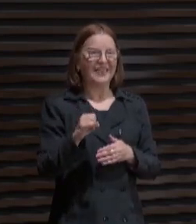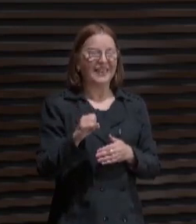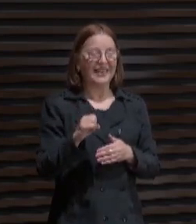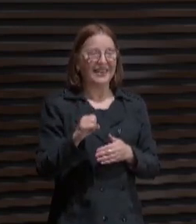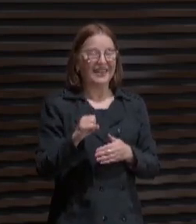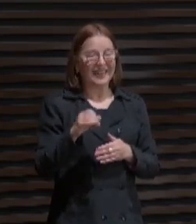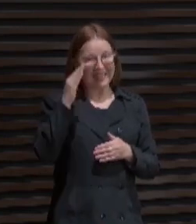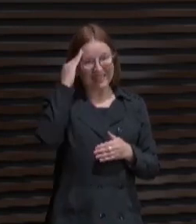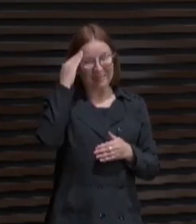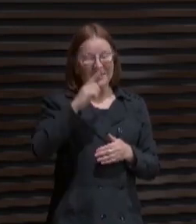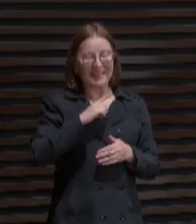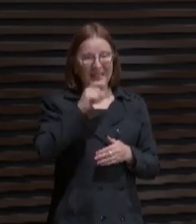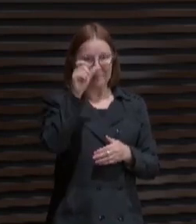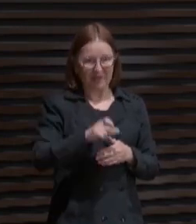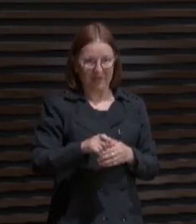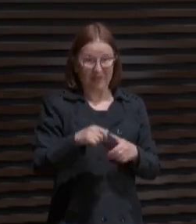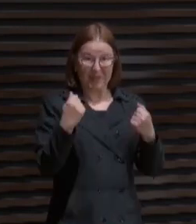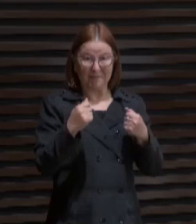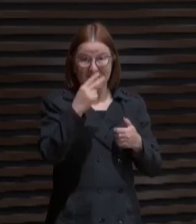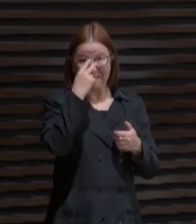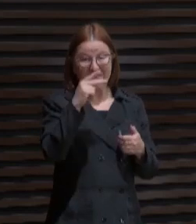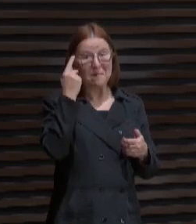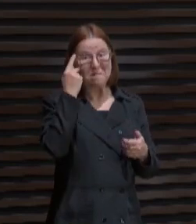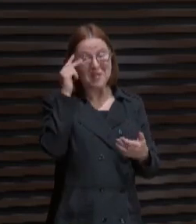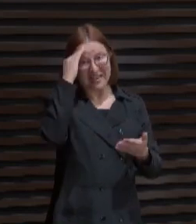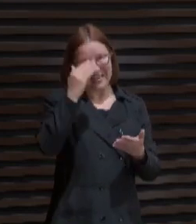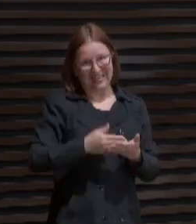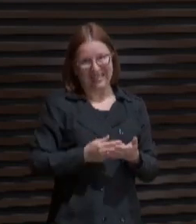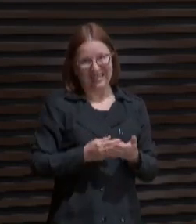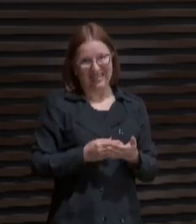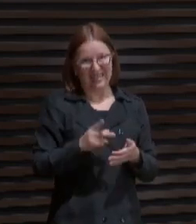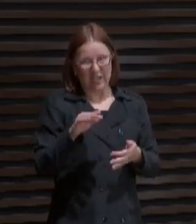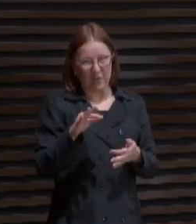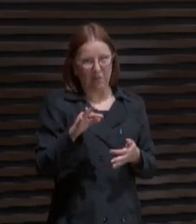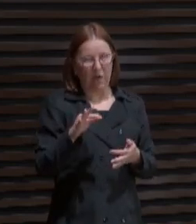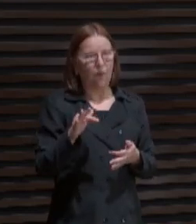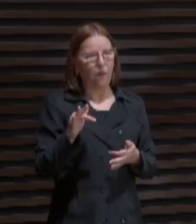Esboçada por Tomé, né? Não é preciso ver para crer.